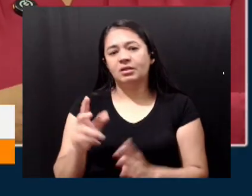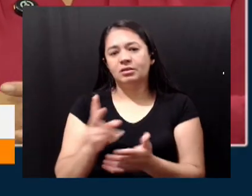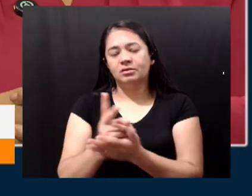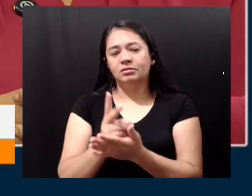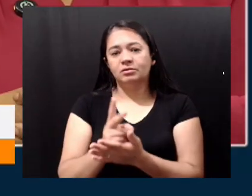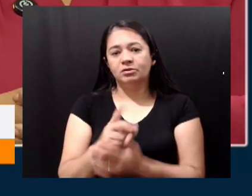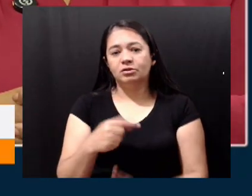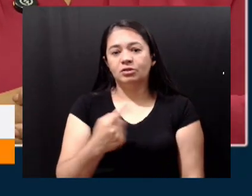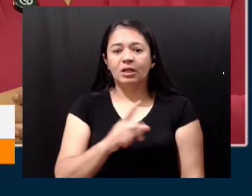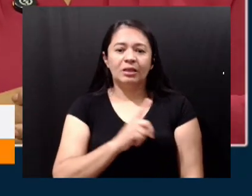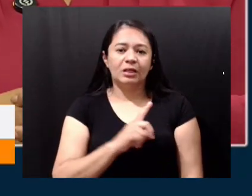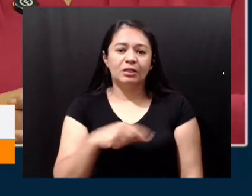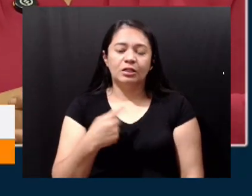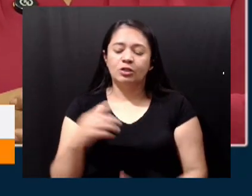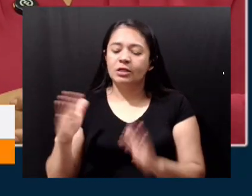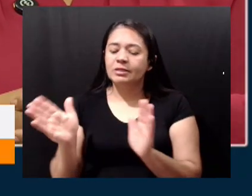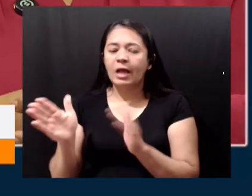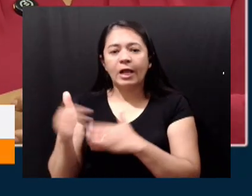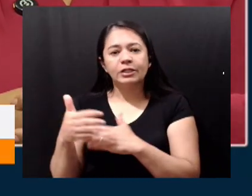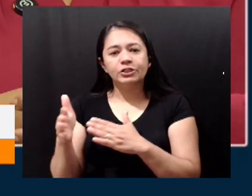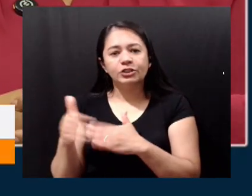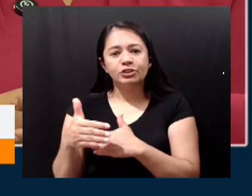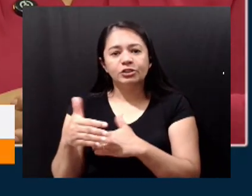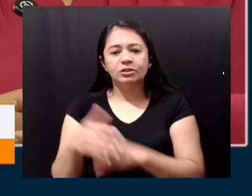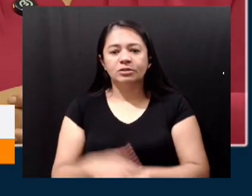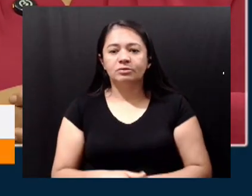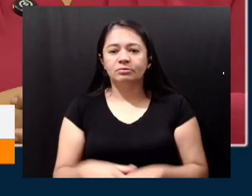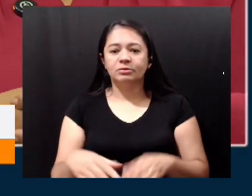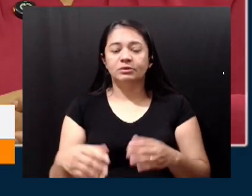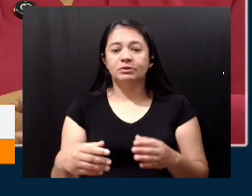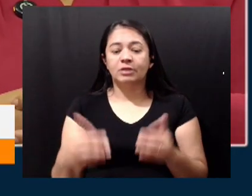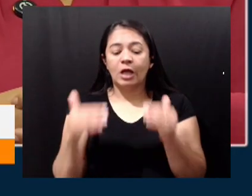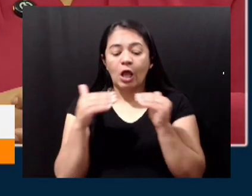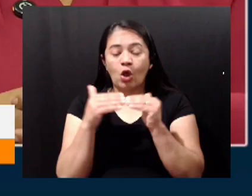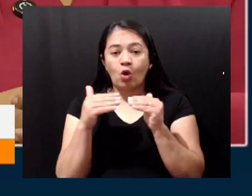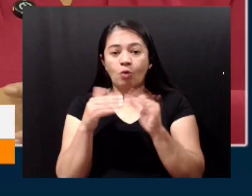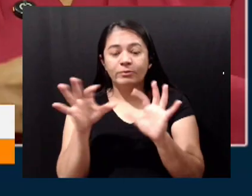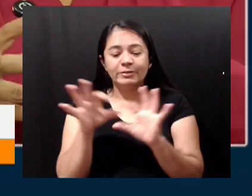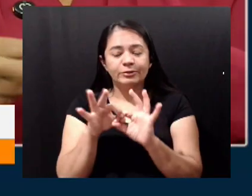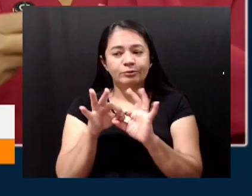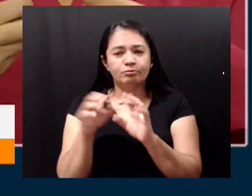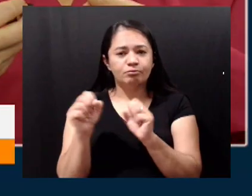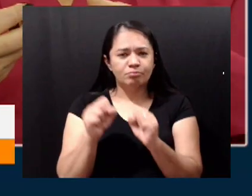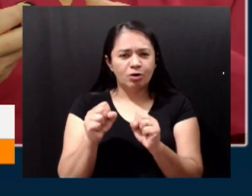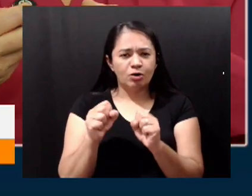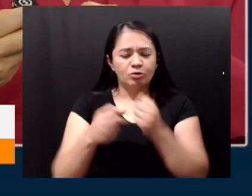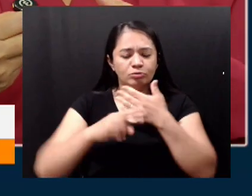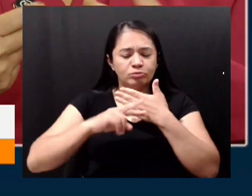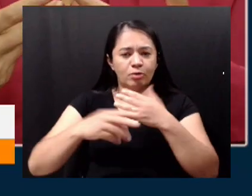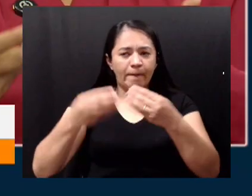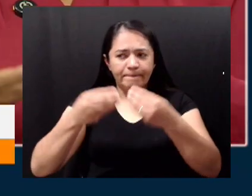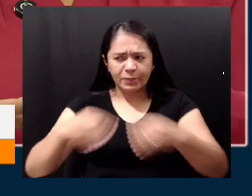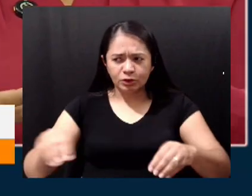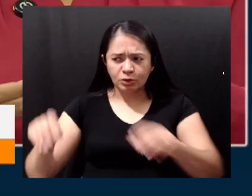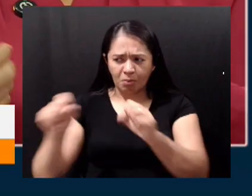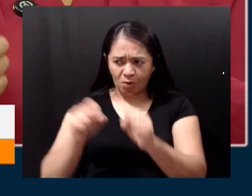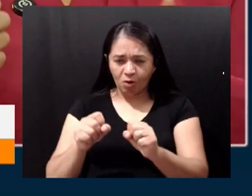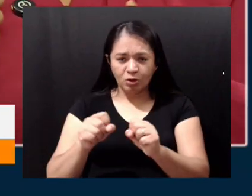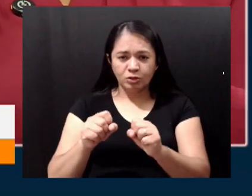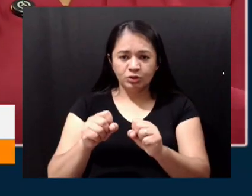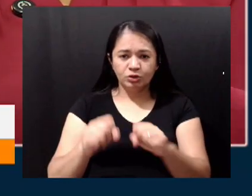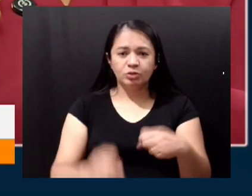nossa caixinha, né? A combinação deles pode causar algum dano? A gente precisa estar atento